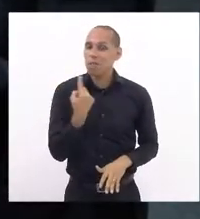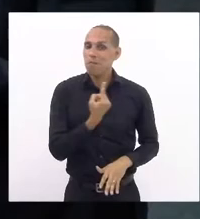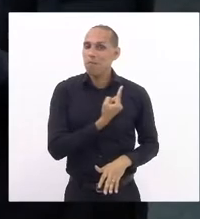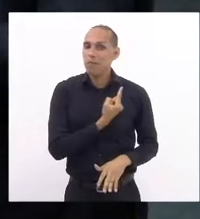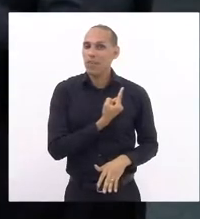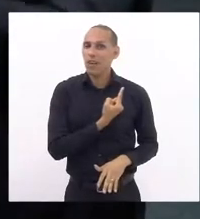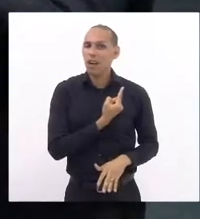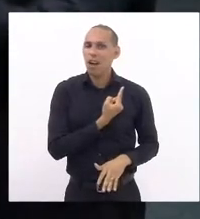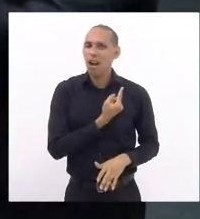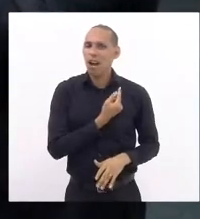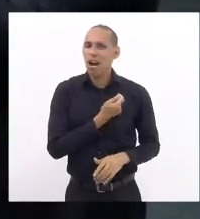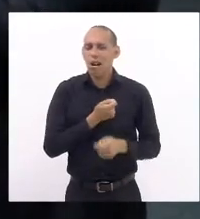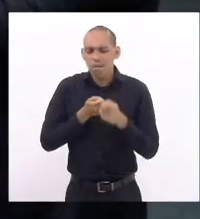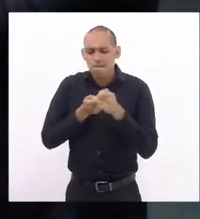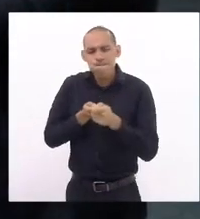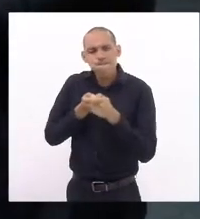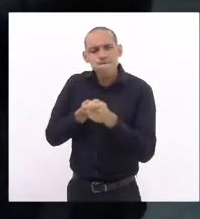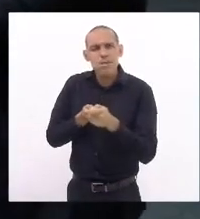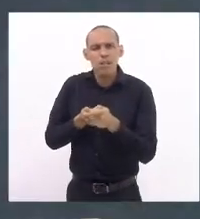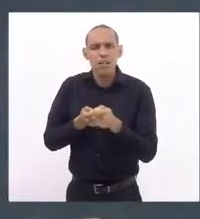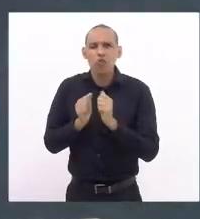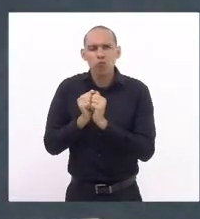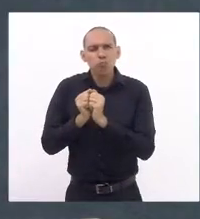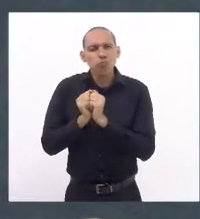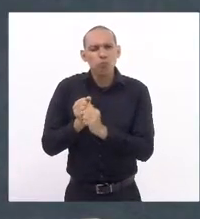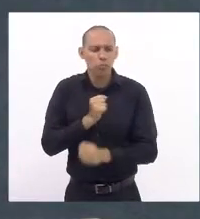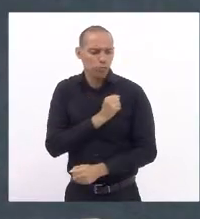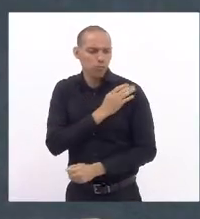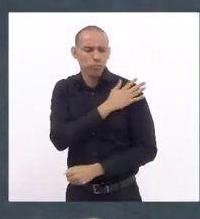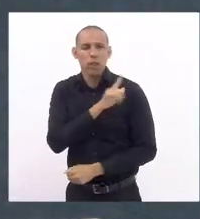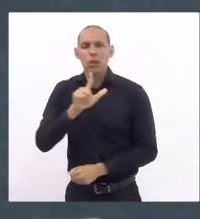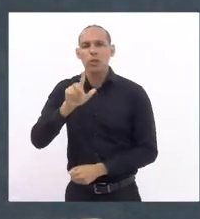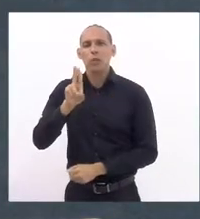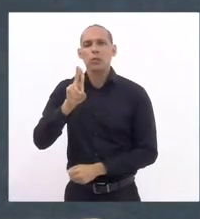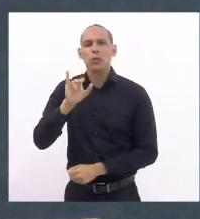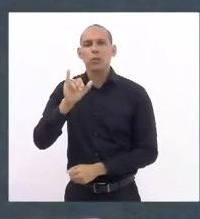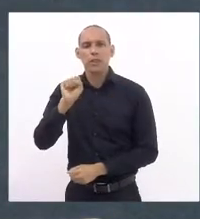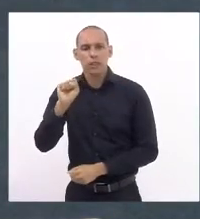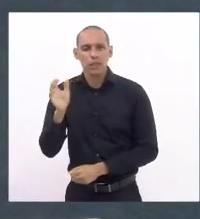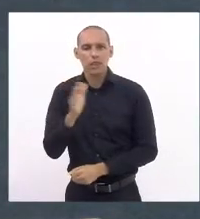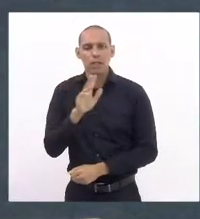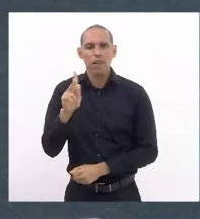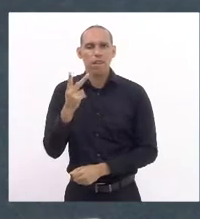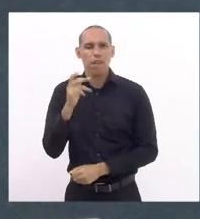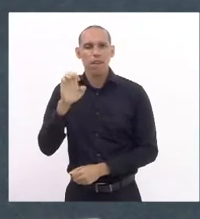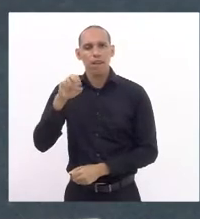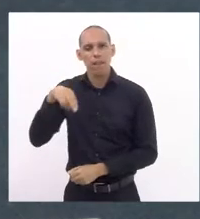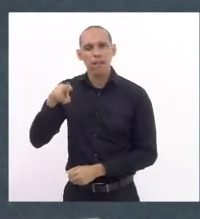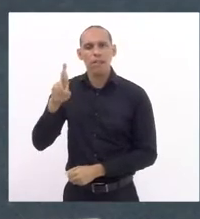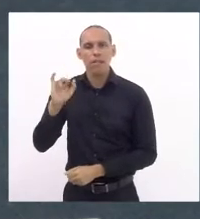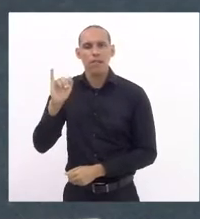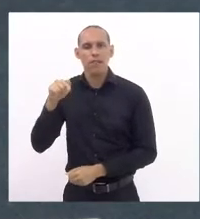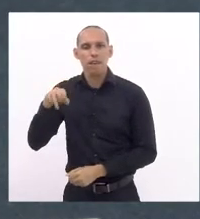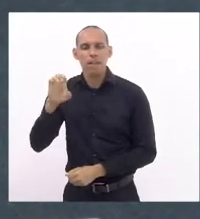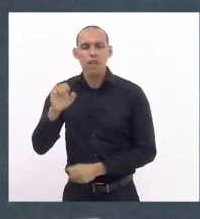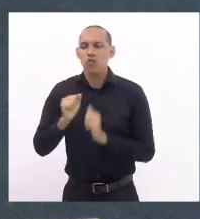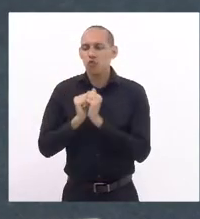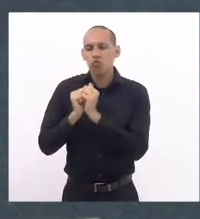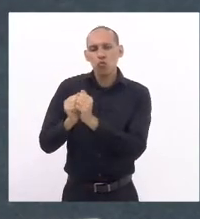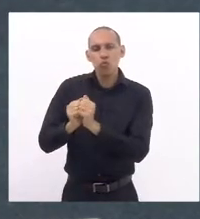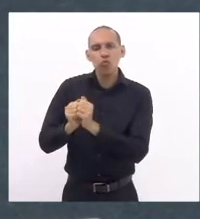uma pressão com o coronel Luiz Henrique, fazer uma pressão com o procurador, doutor